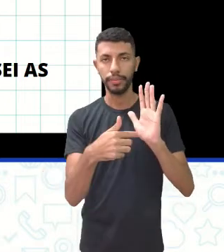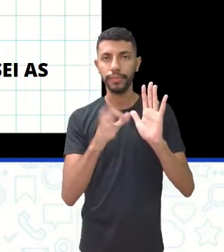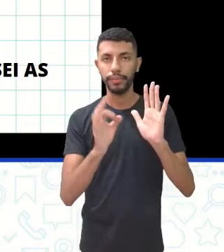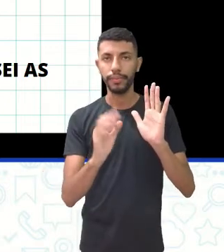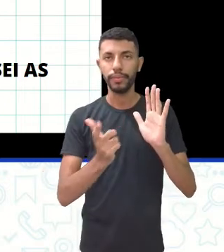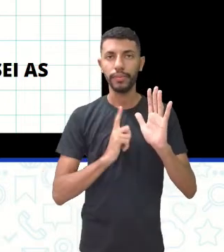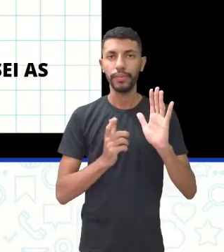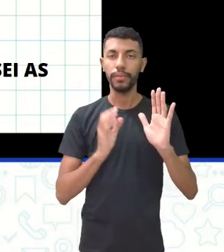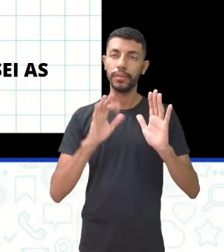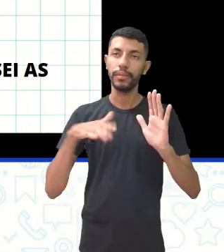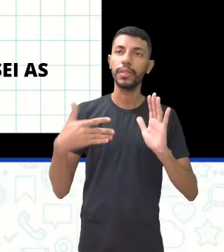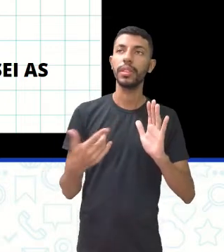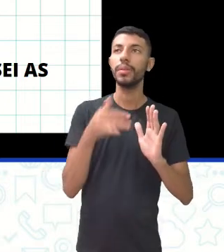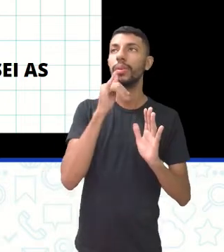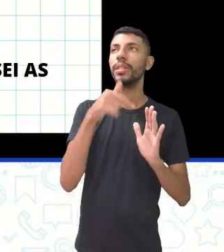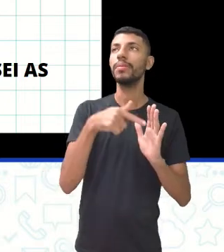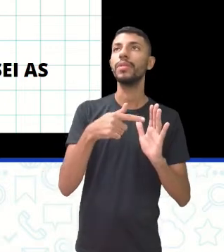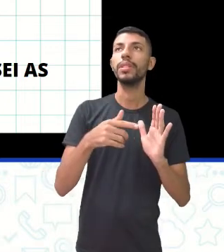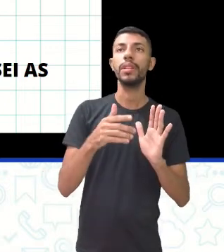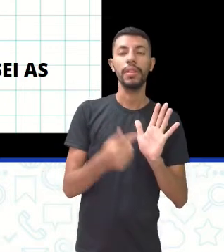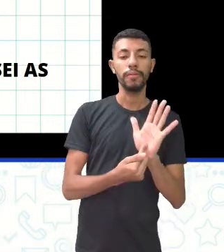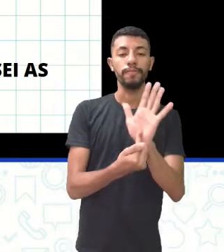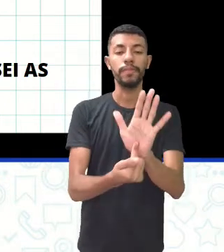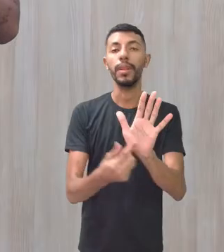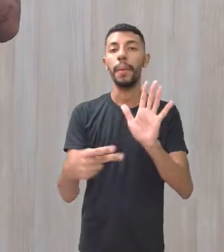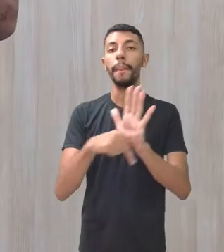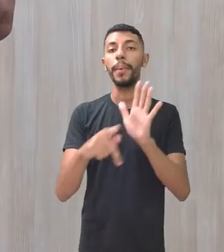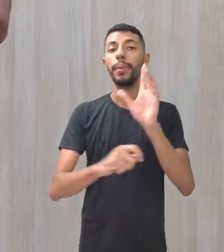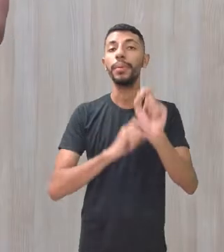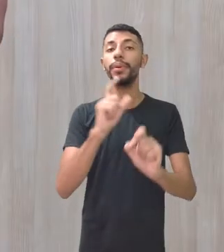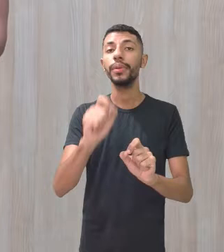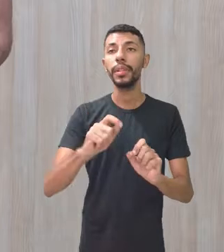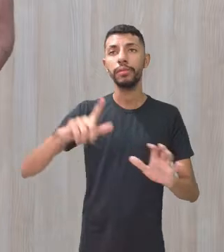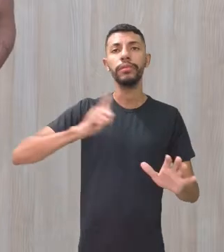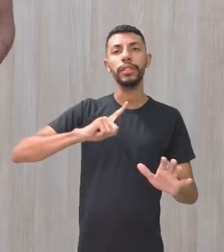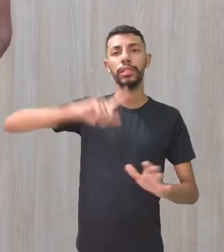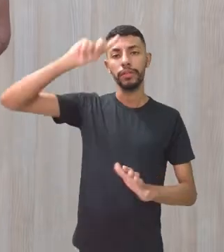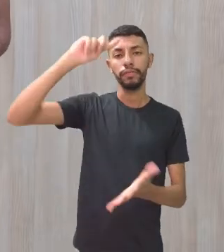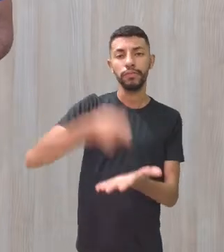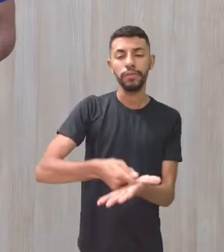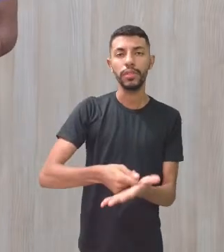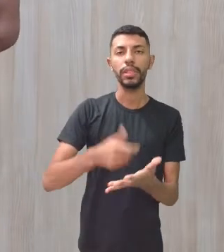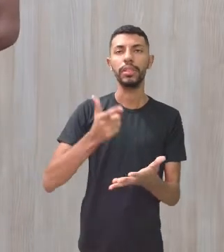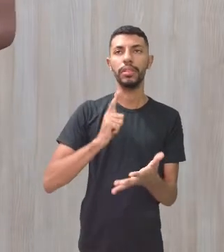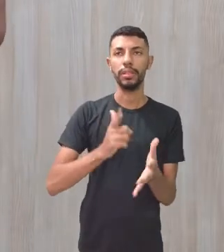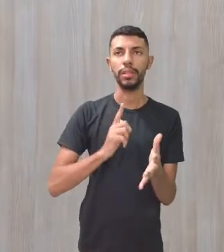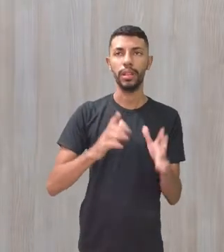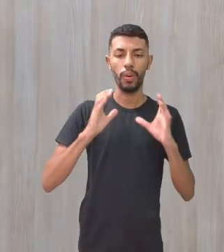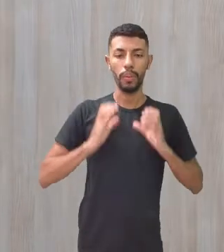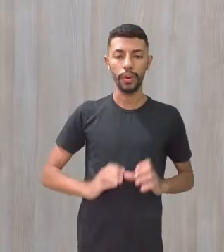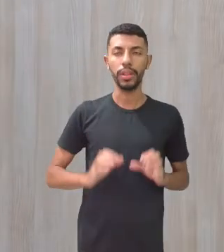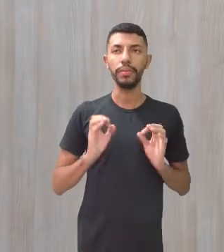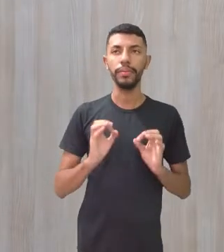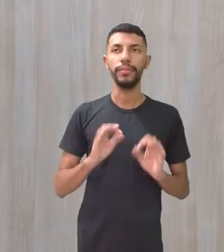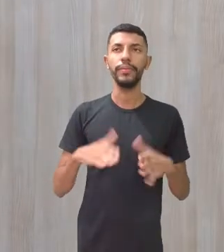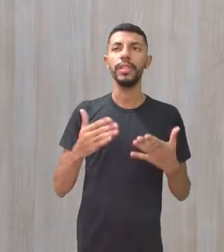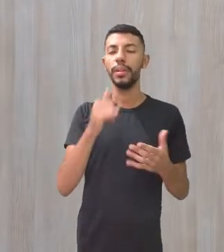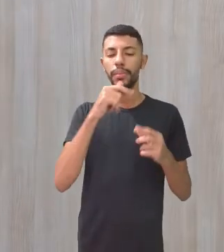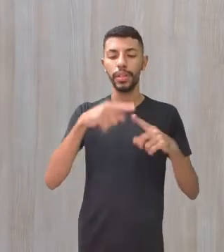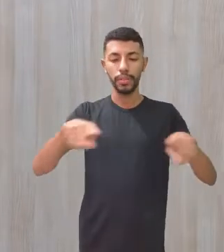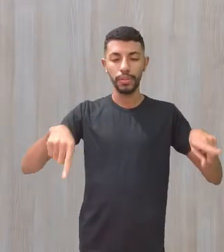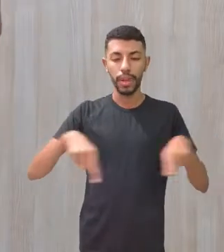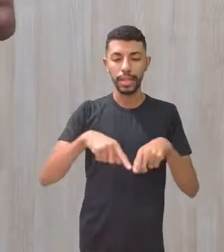você expressa ela para que haja uma ordem, né? Uma disciplina. Então, por exemplo, uma sala